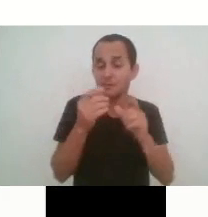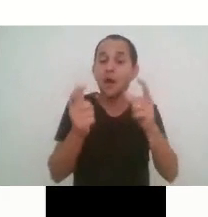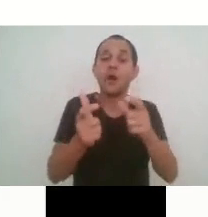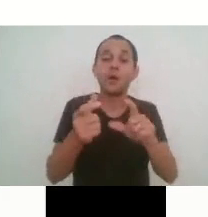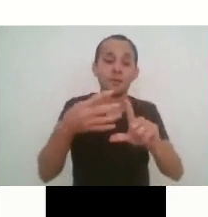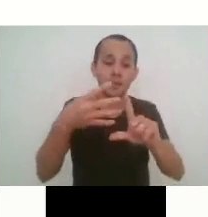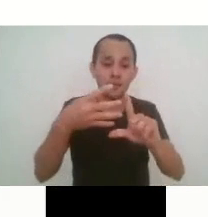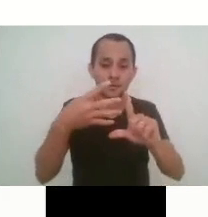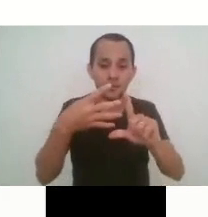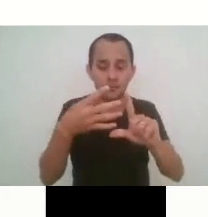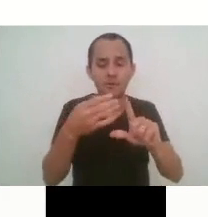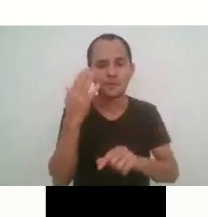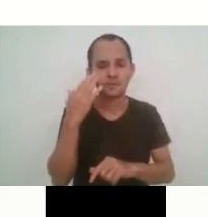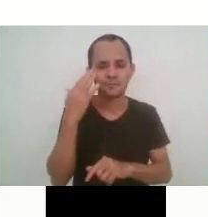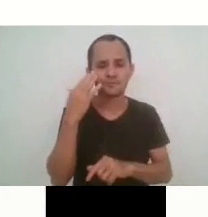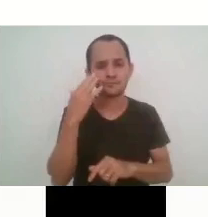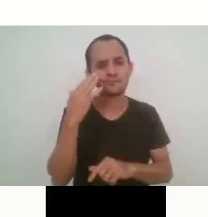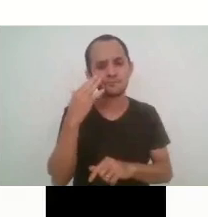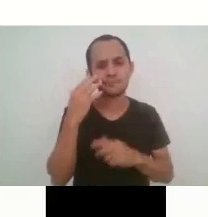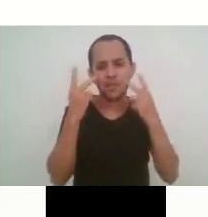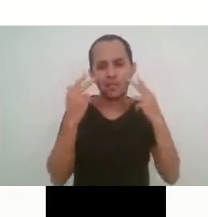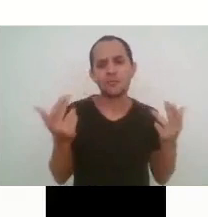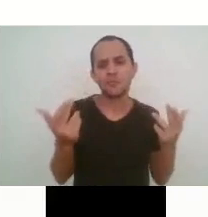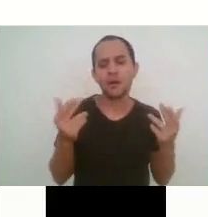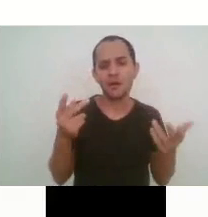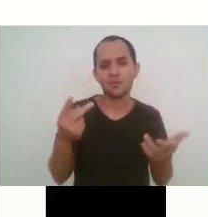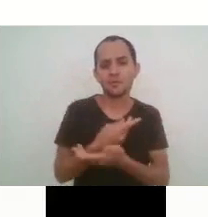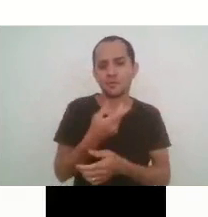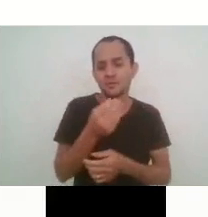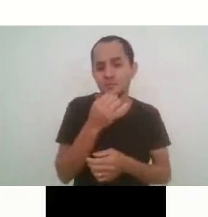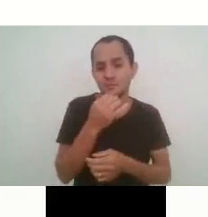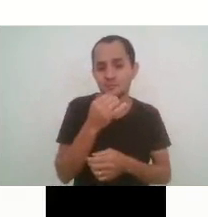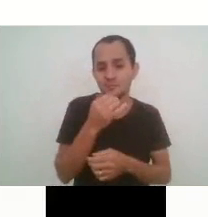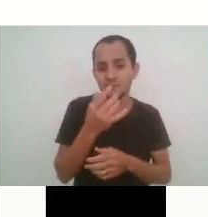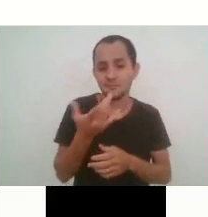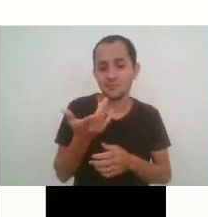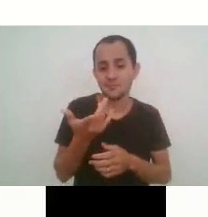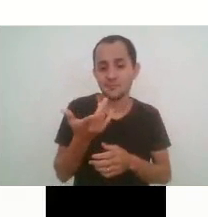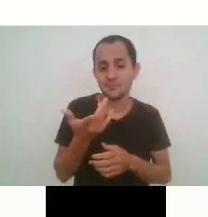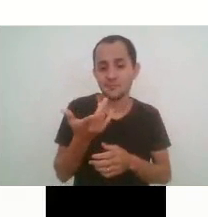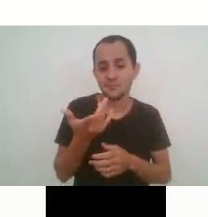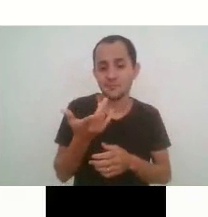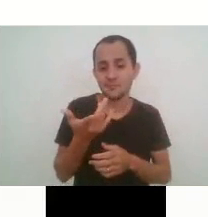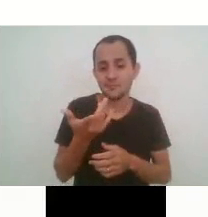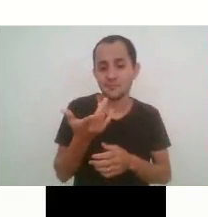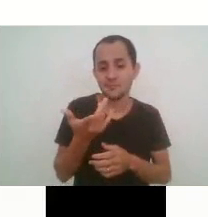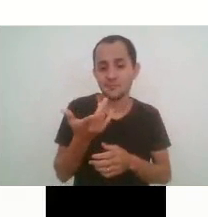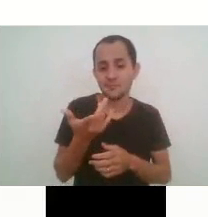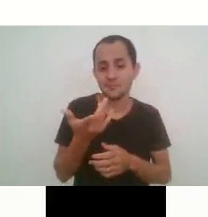sabe que é comum. A gente teve um episódio muito interessante, que uma vez,